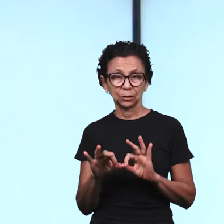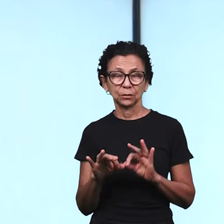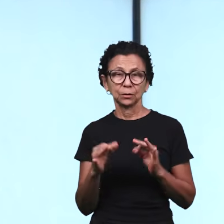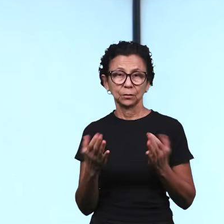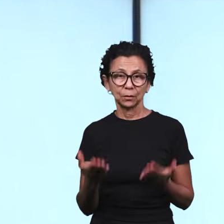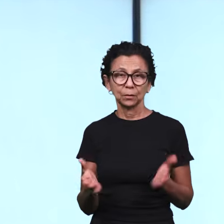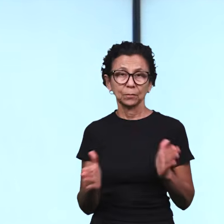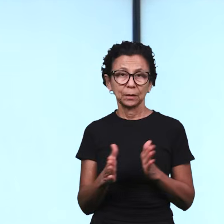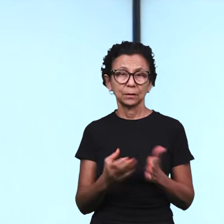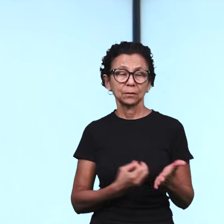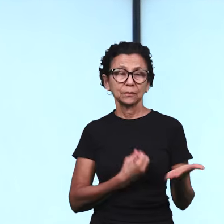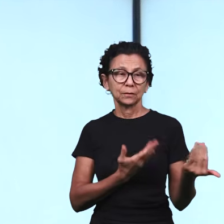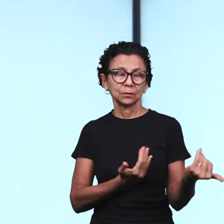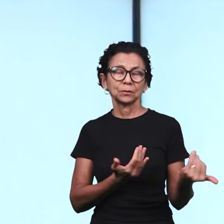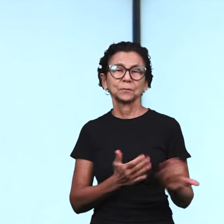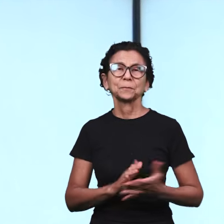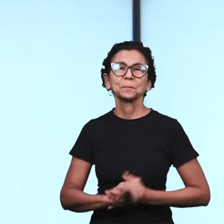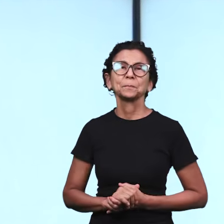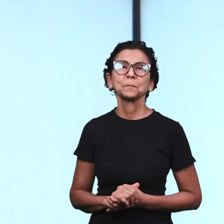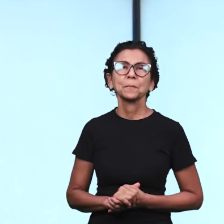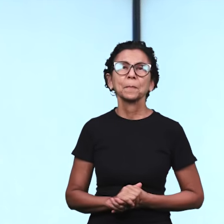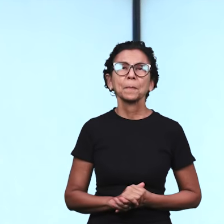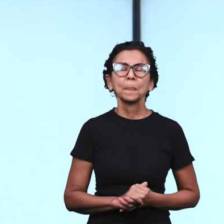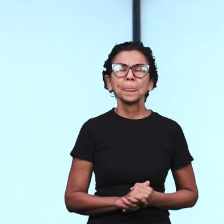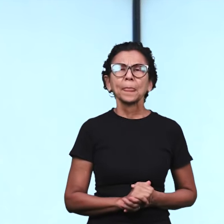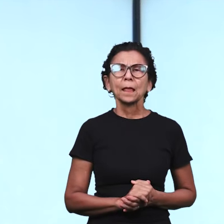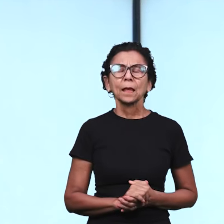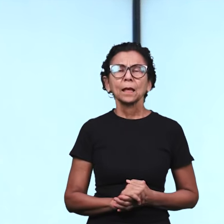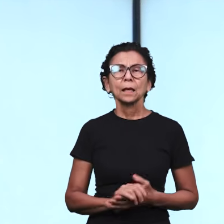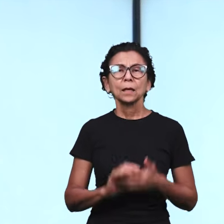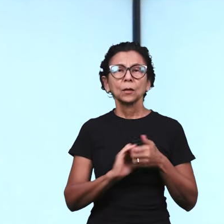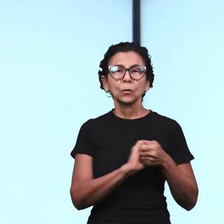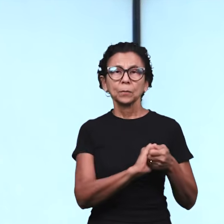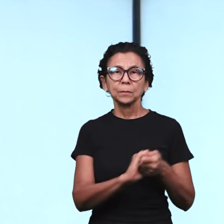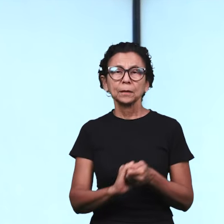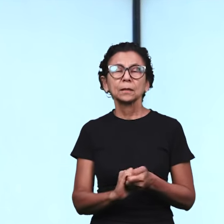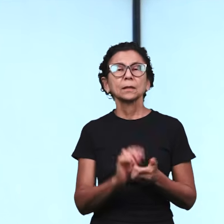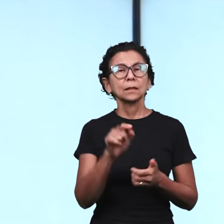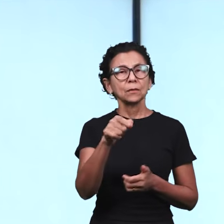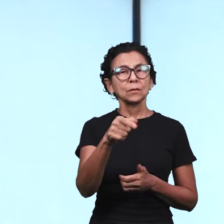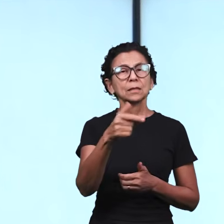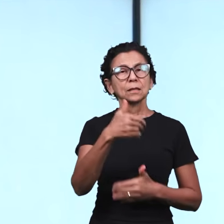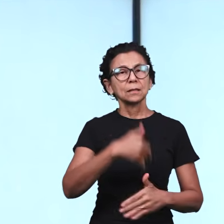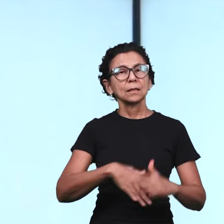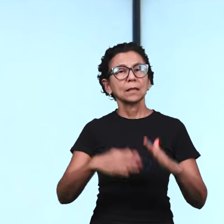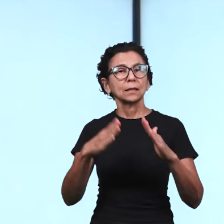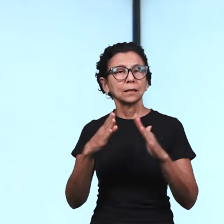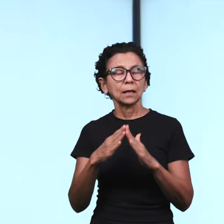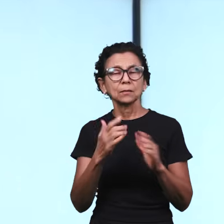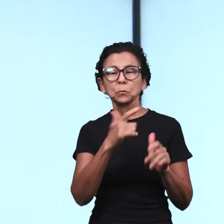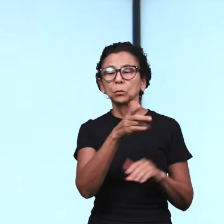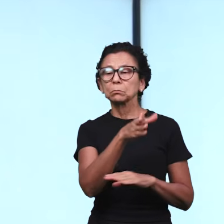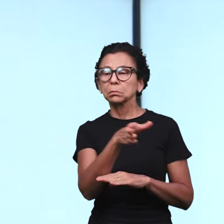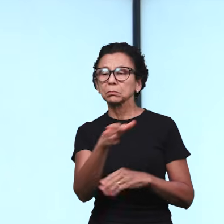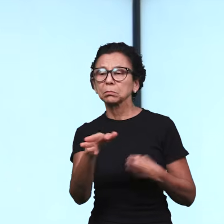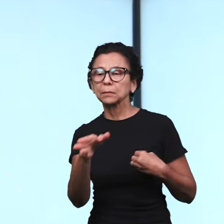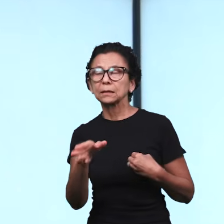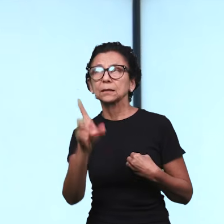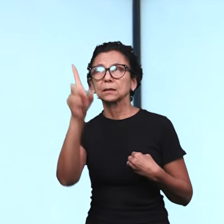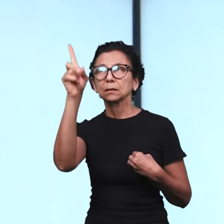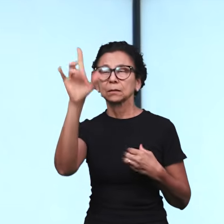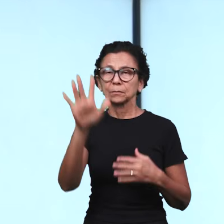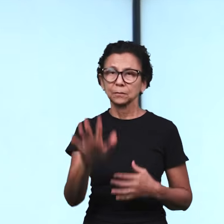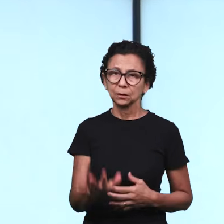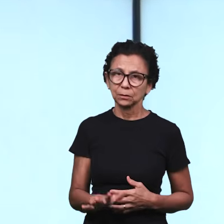começar e cumprimentando a você que está em casa, onde você estiver, que a boa mão do Senhor esteja sobre a sua vida. Você que está nos acompanhando